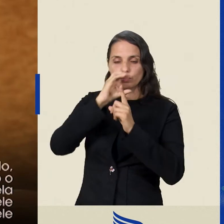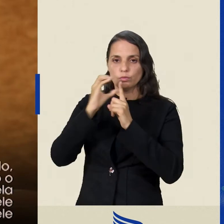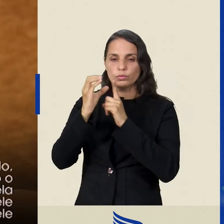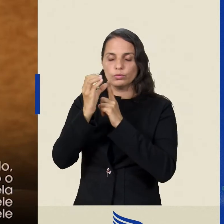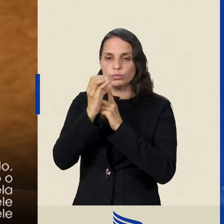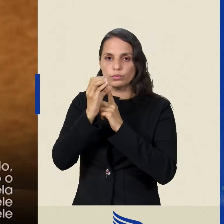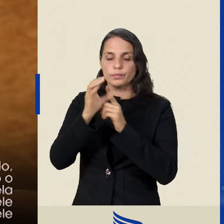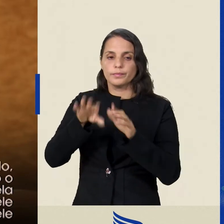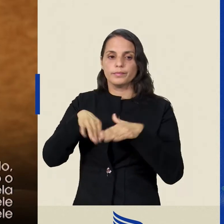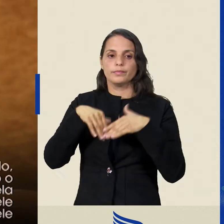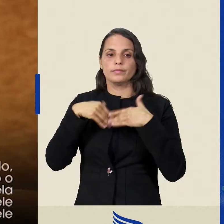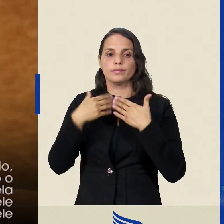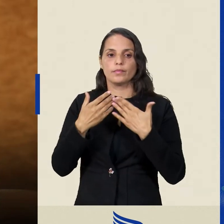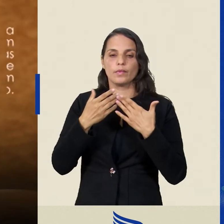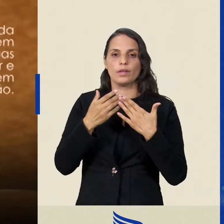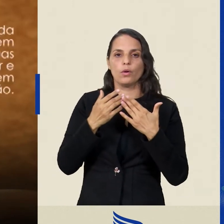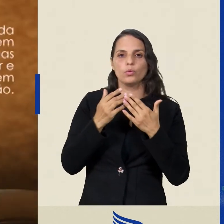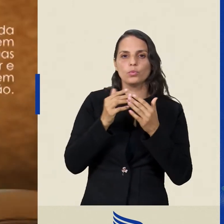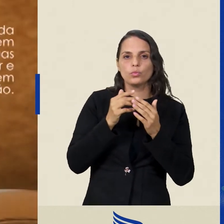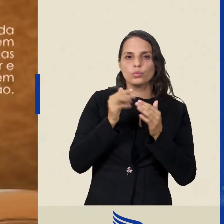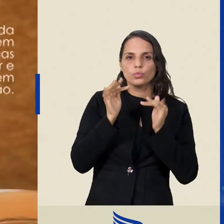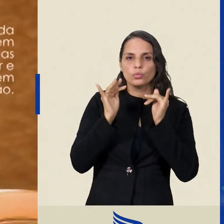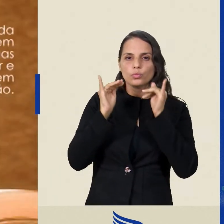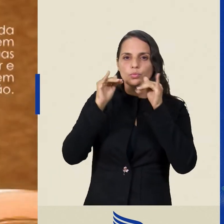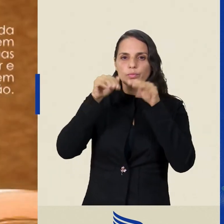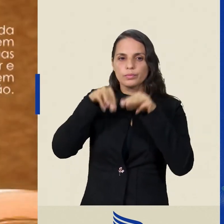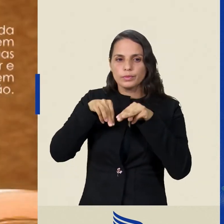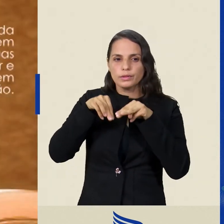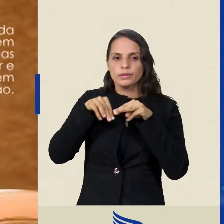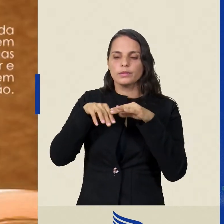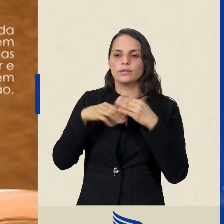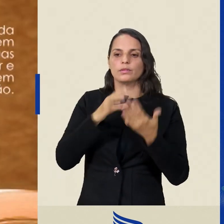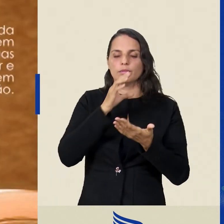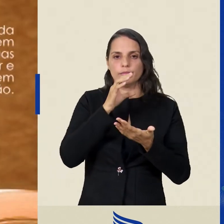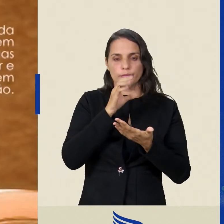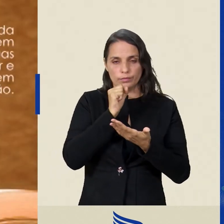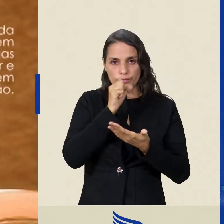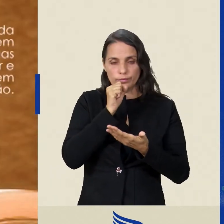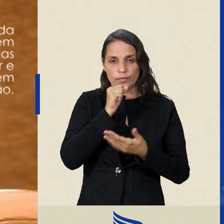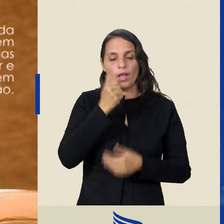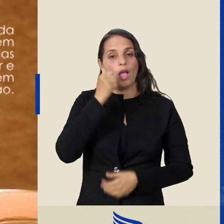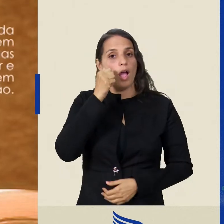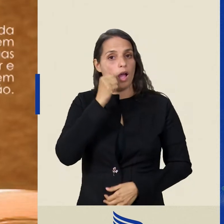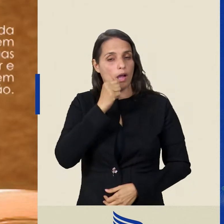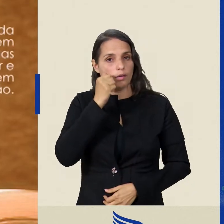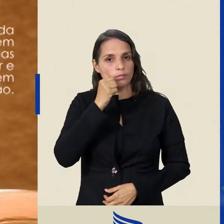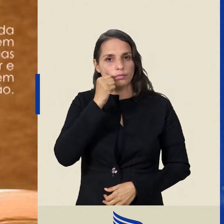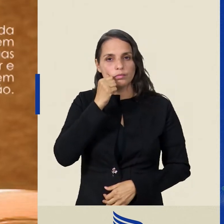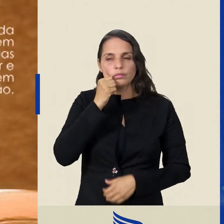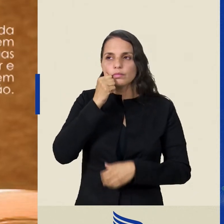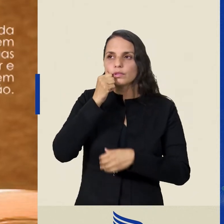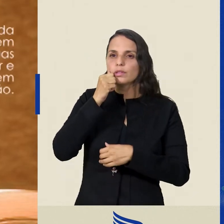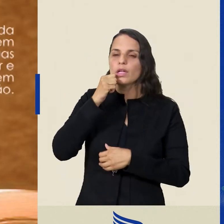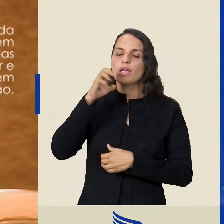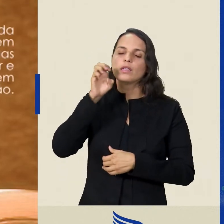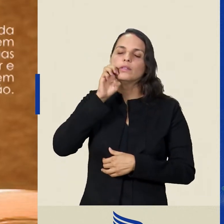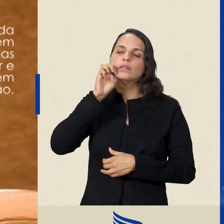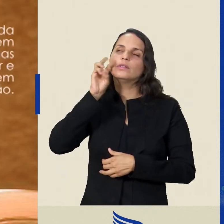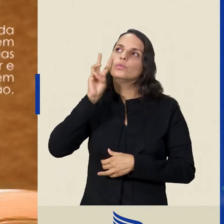fim do seu sermão, naquele sábado, a irmã White foi tomada em visão.